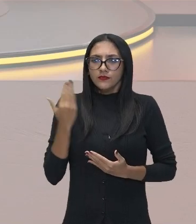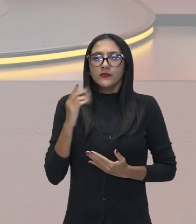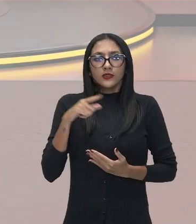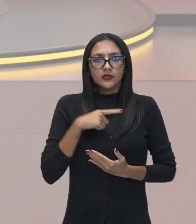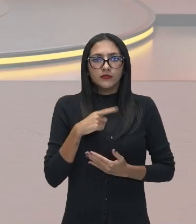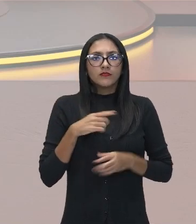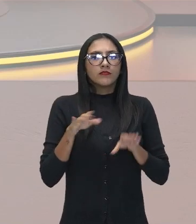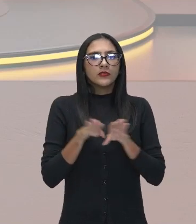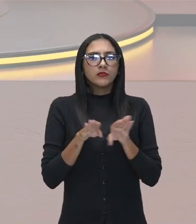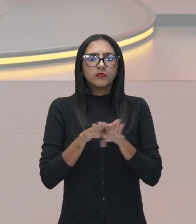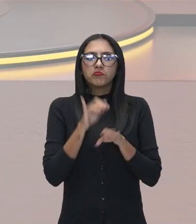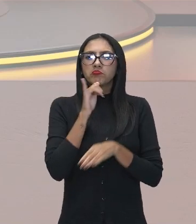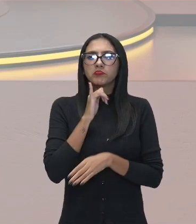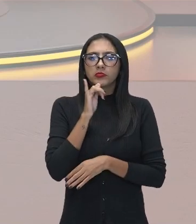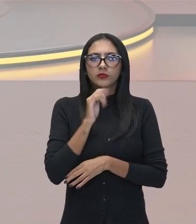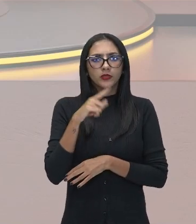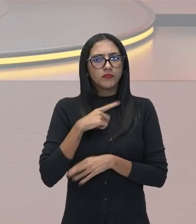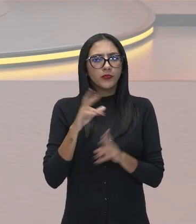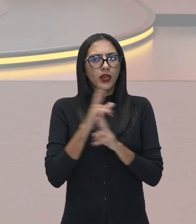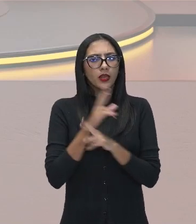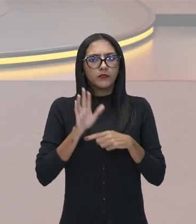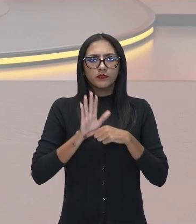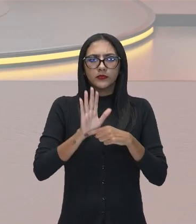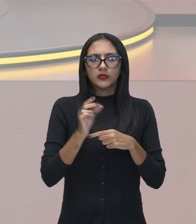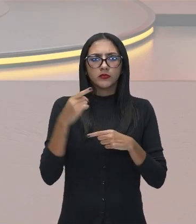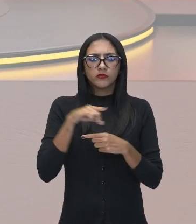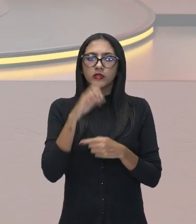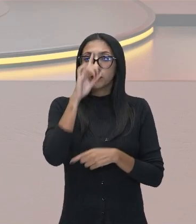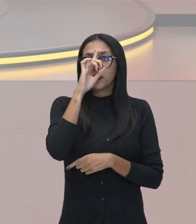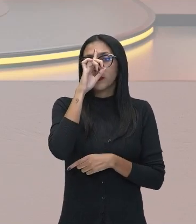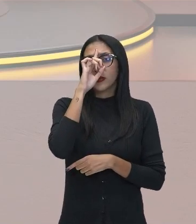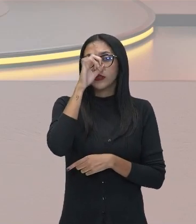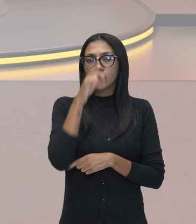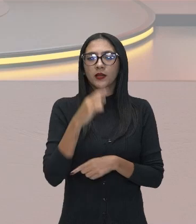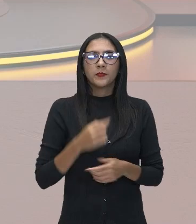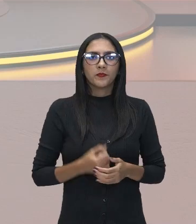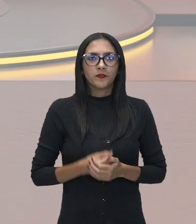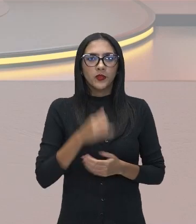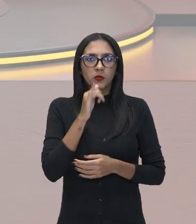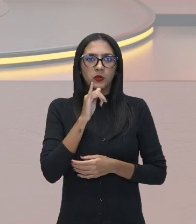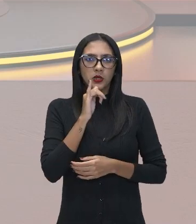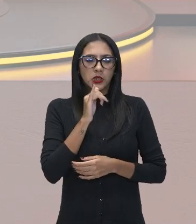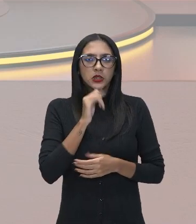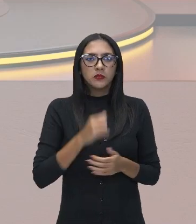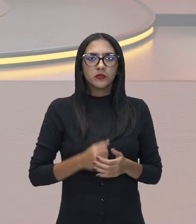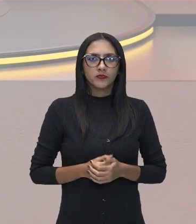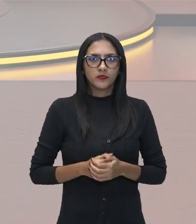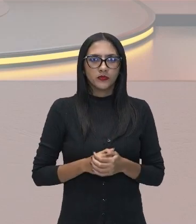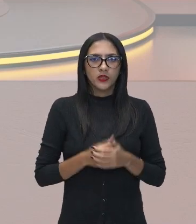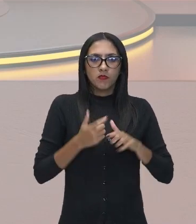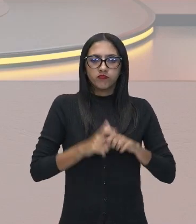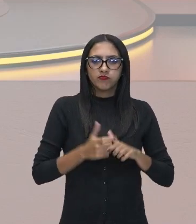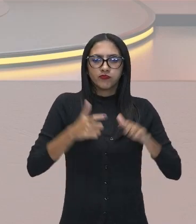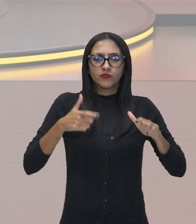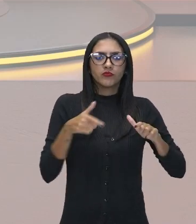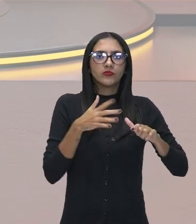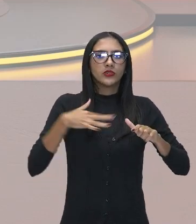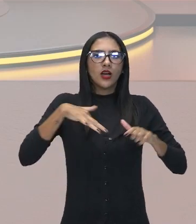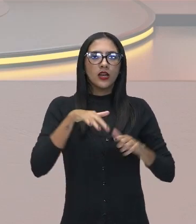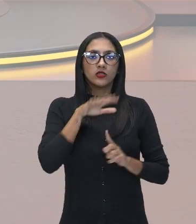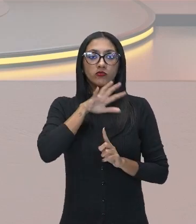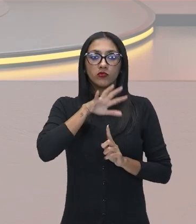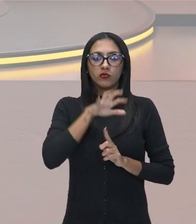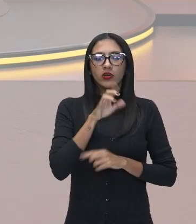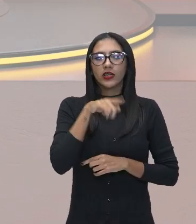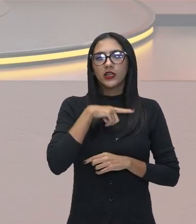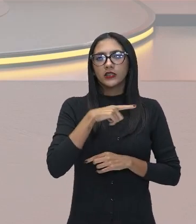que nós quisemos representar aí para vocês são o alastramento, a abrangência, não é isso, da influência dessas